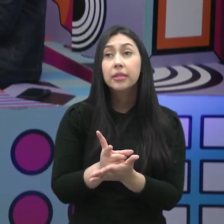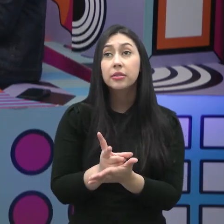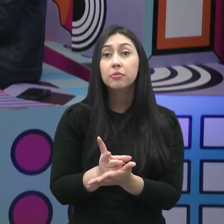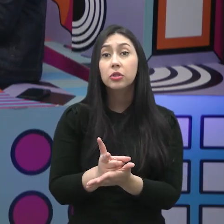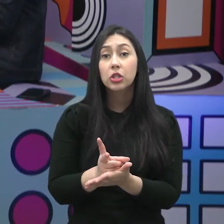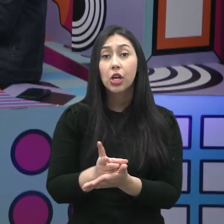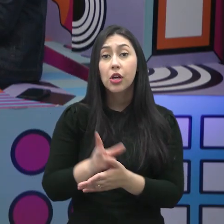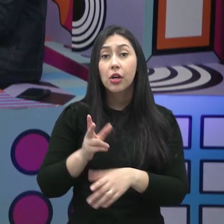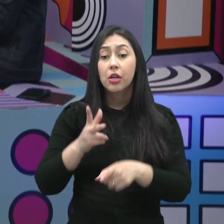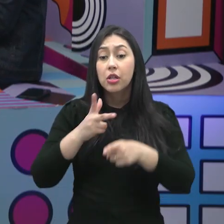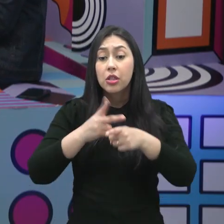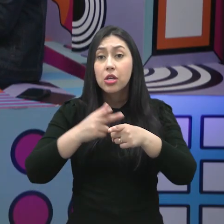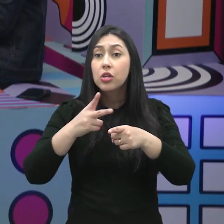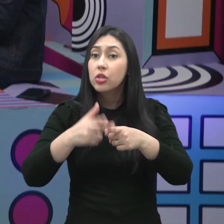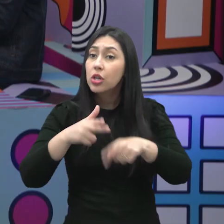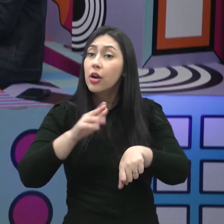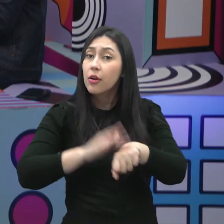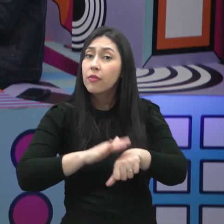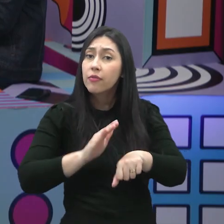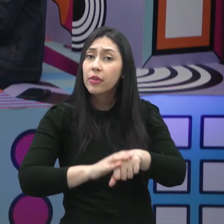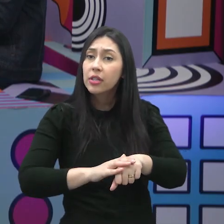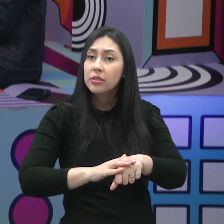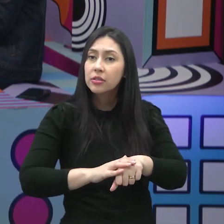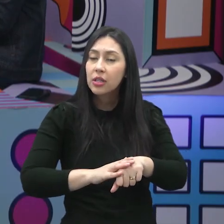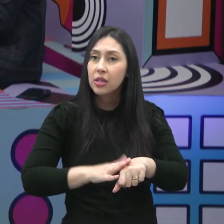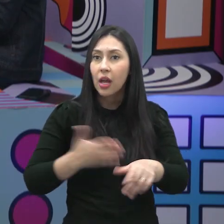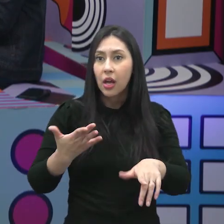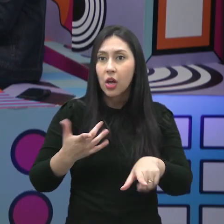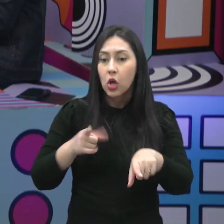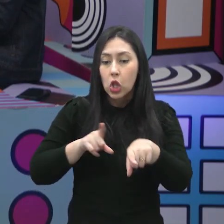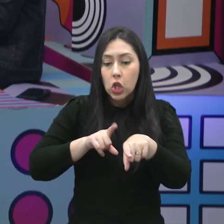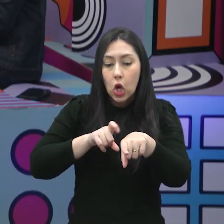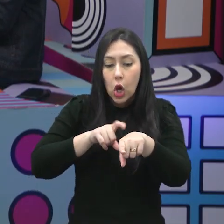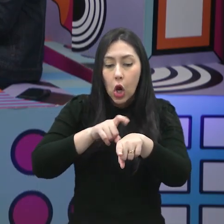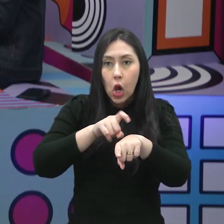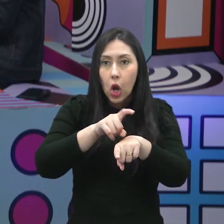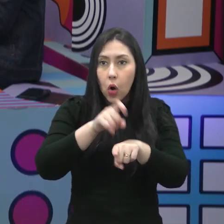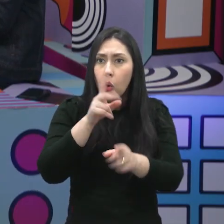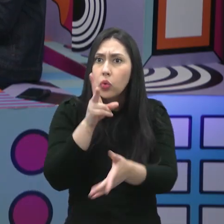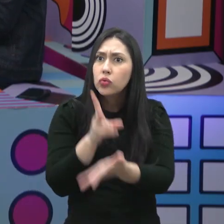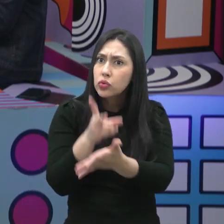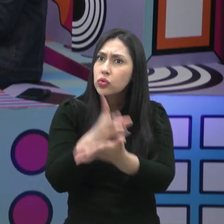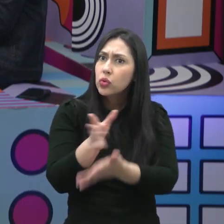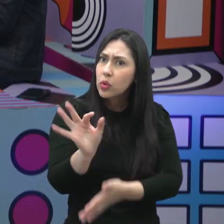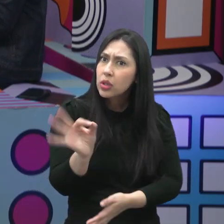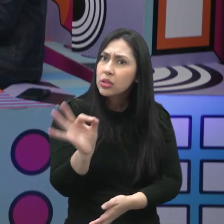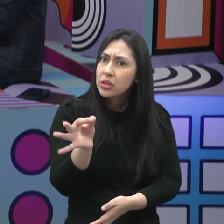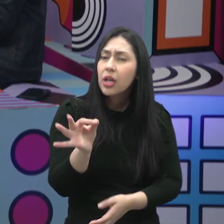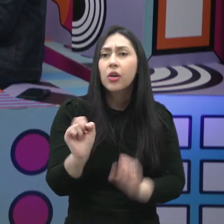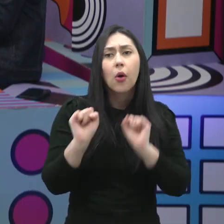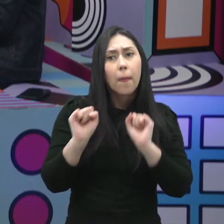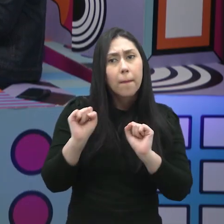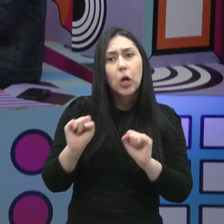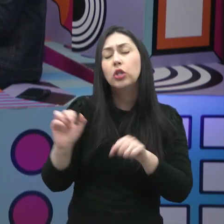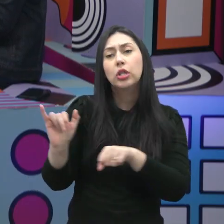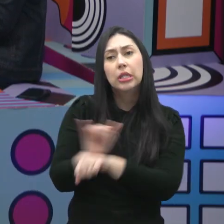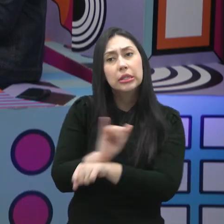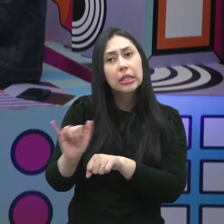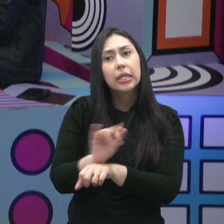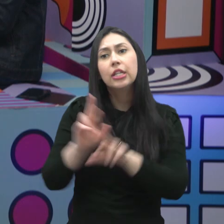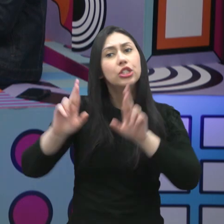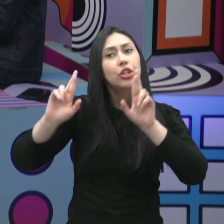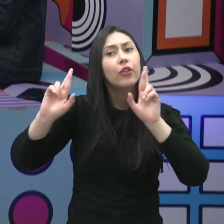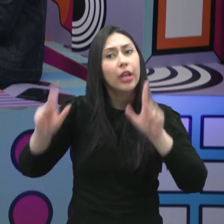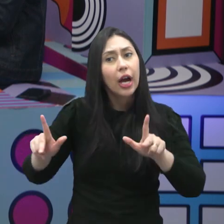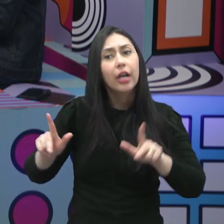pessoa faça a cirurgia, ela consegue... Não acaba o espermatozoide, né? Não acaba. Não acaba. Tem os outros procedimentos, né?